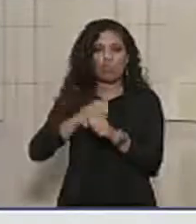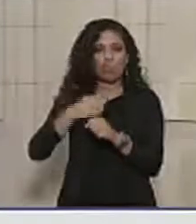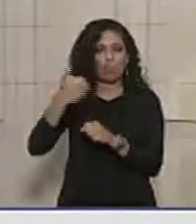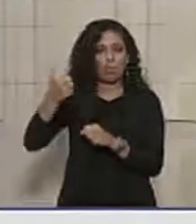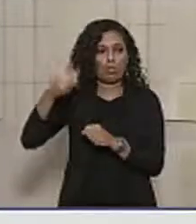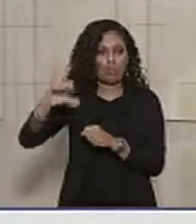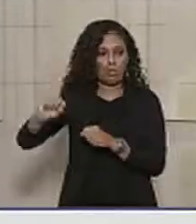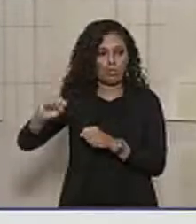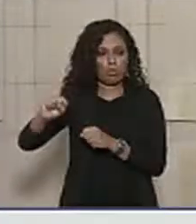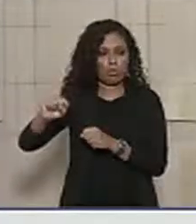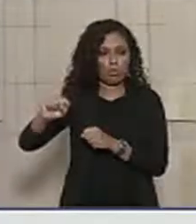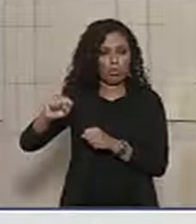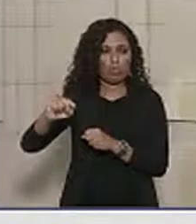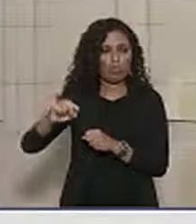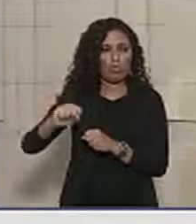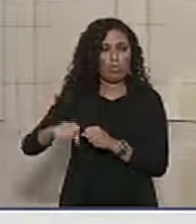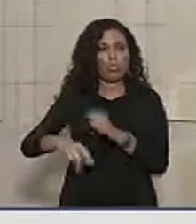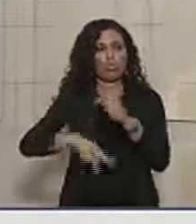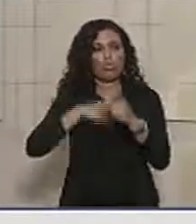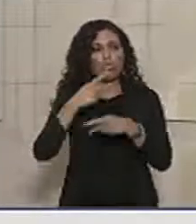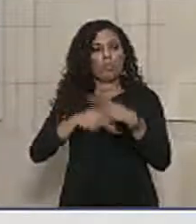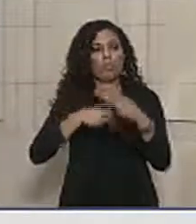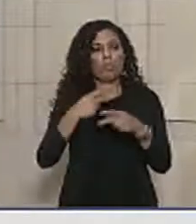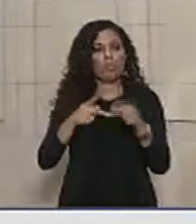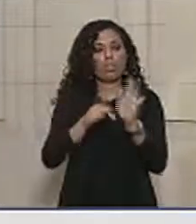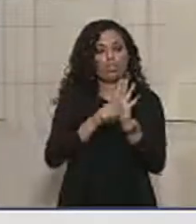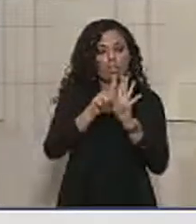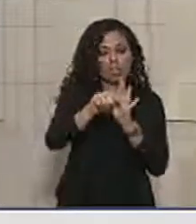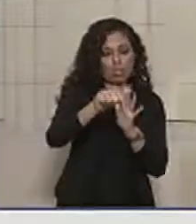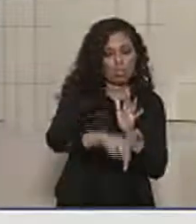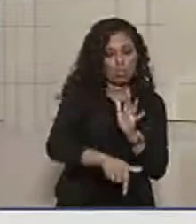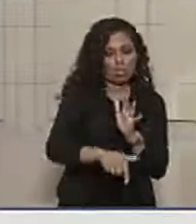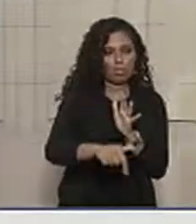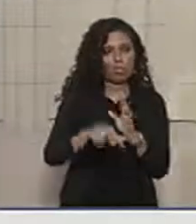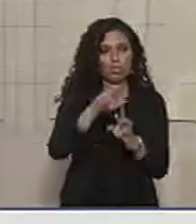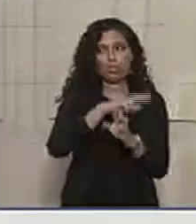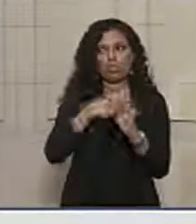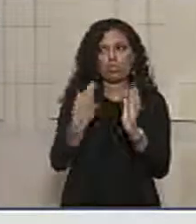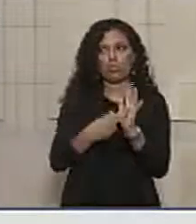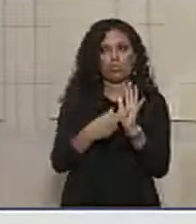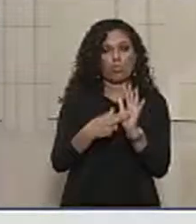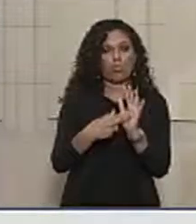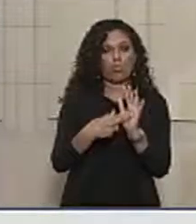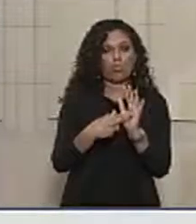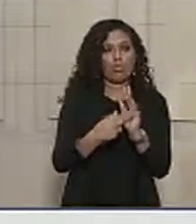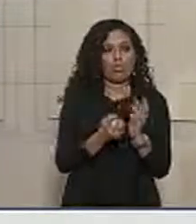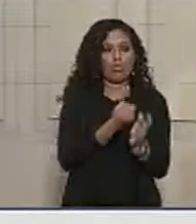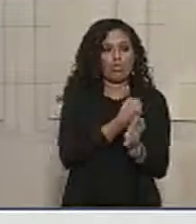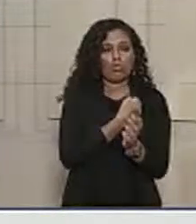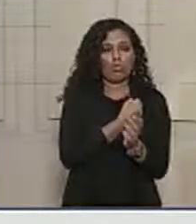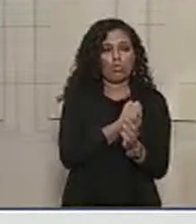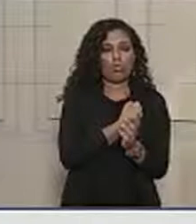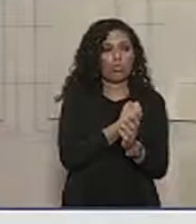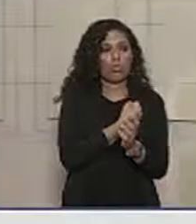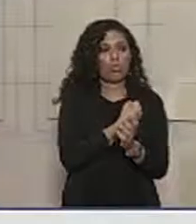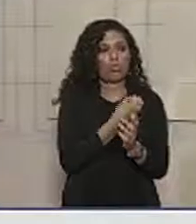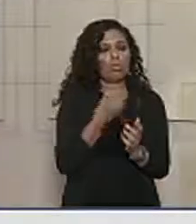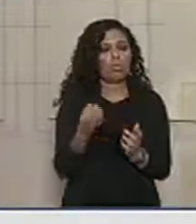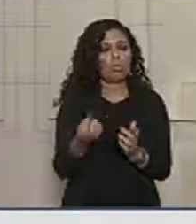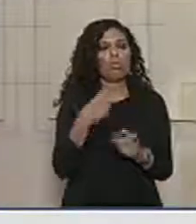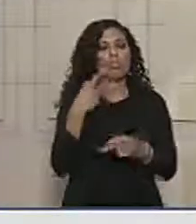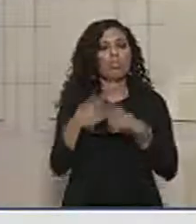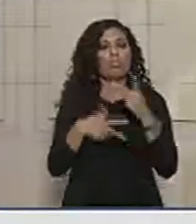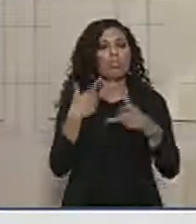altera o parágrafo 3º do artigo 26 do Regimento Interno. Esse parágrafo, ele fala